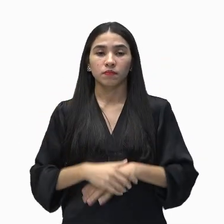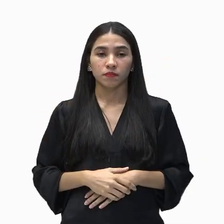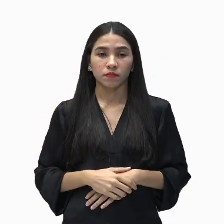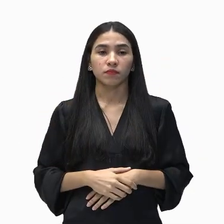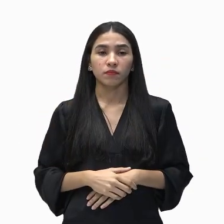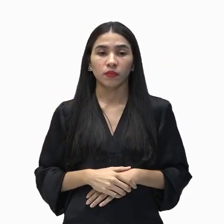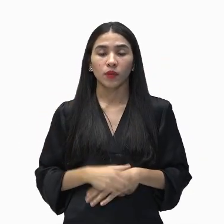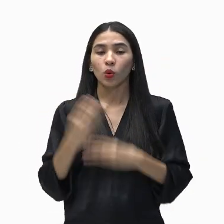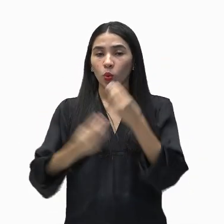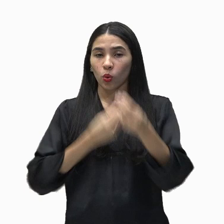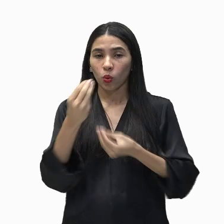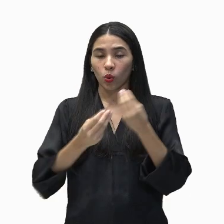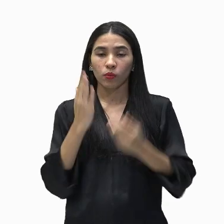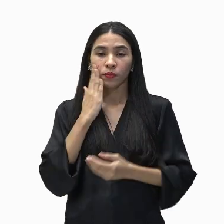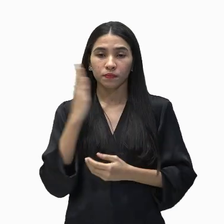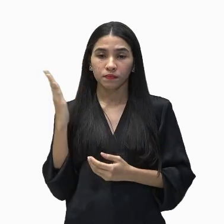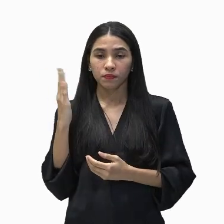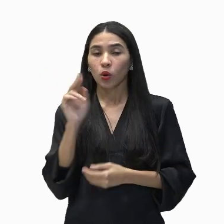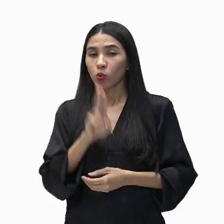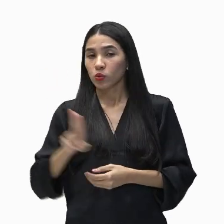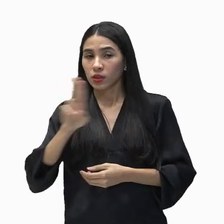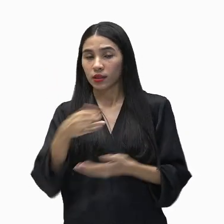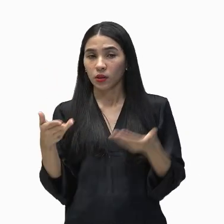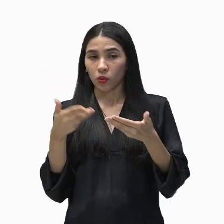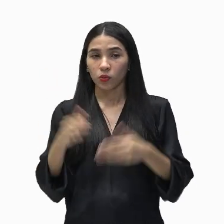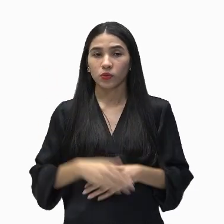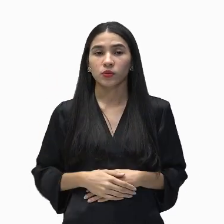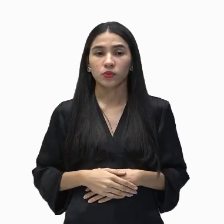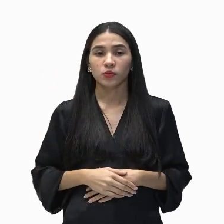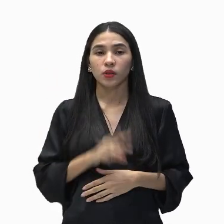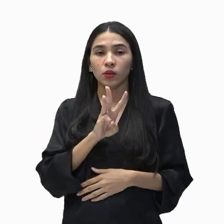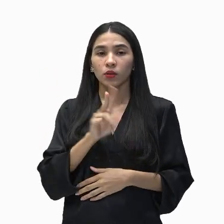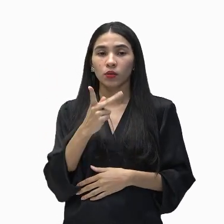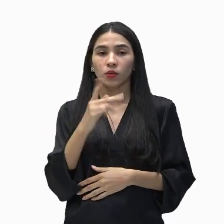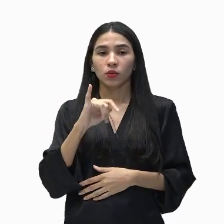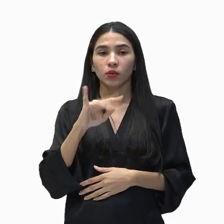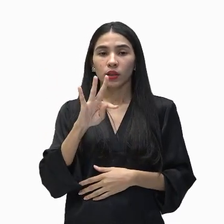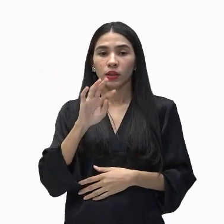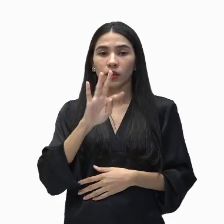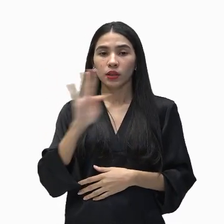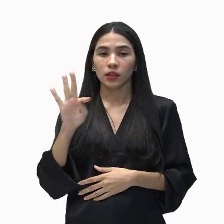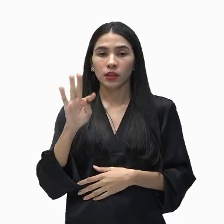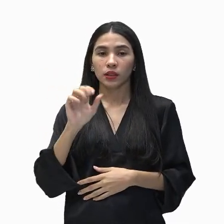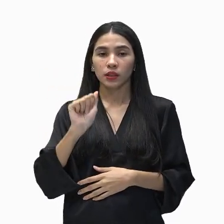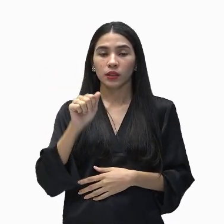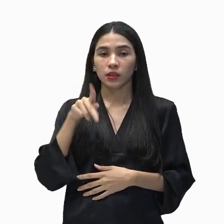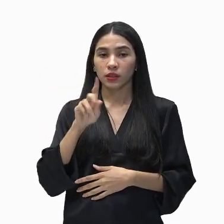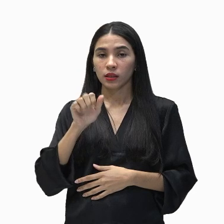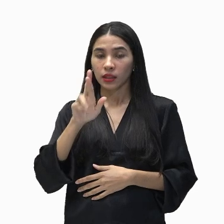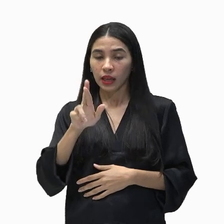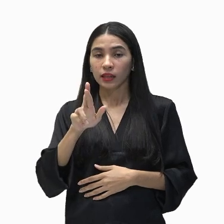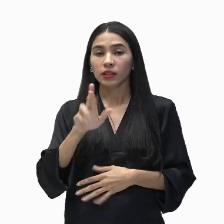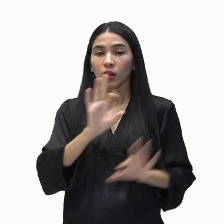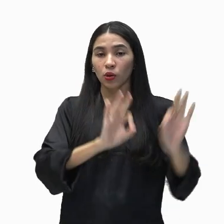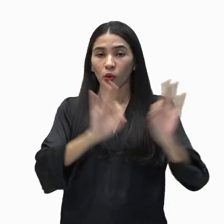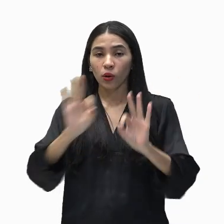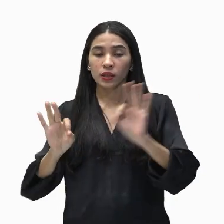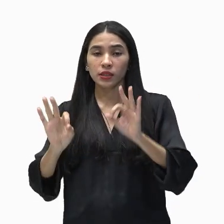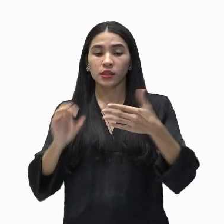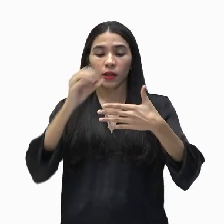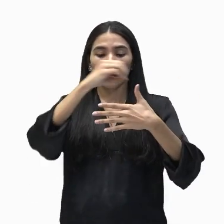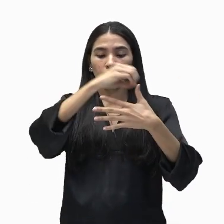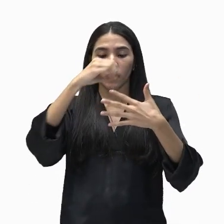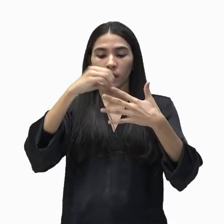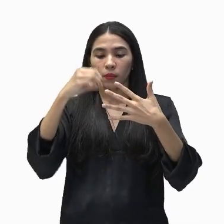a classificação que é utilizada hoje em dia, que é a classificação de Whittaker, que classifica os reinos em 5,